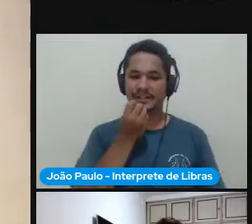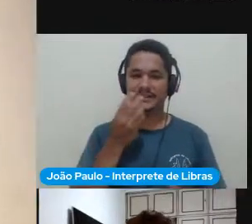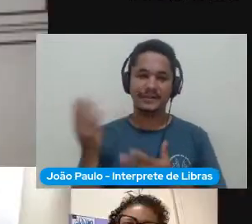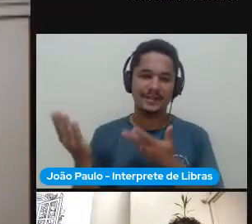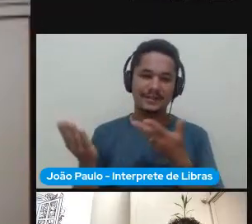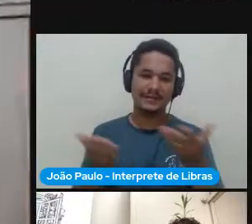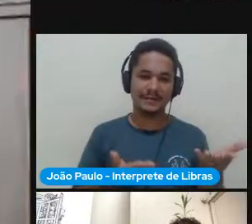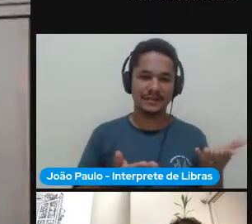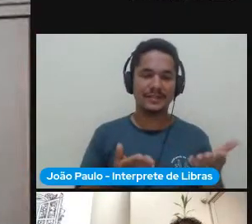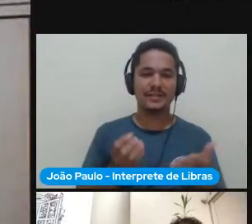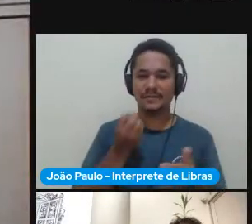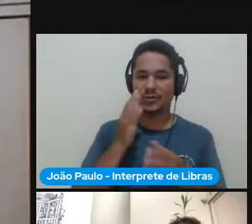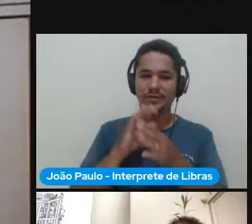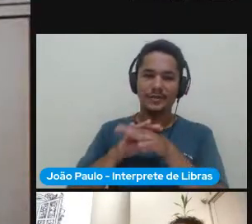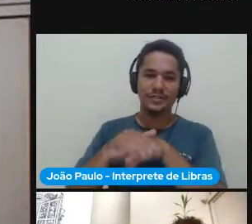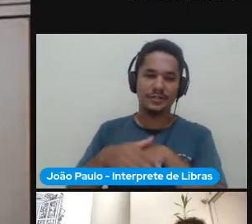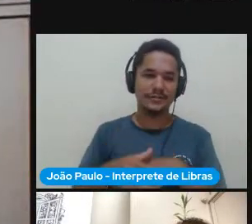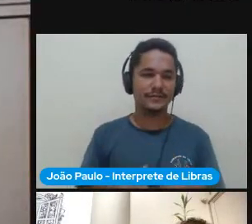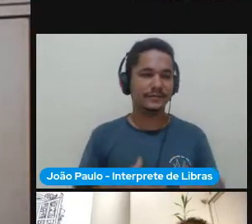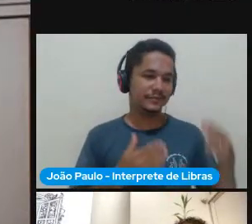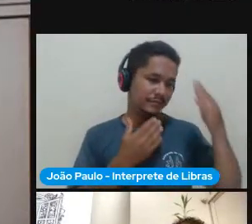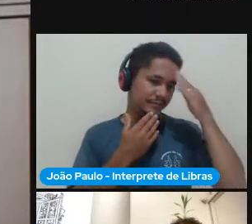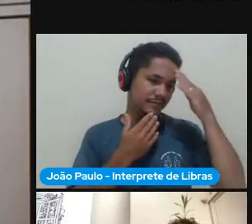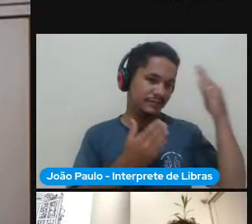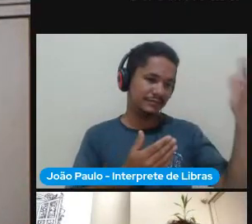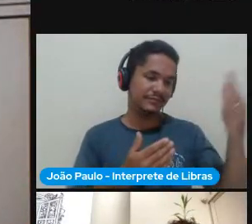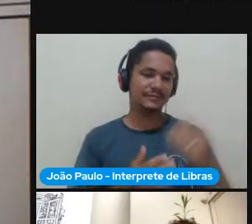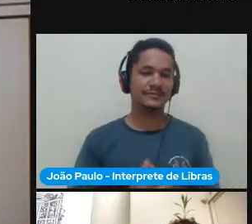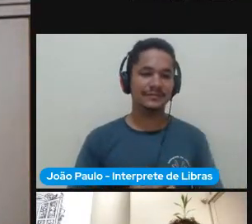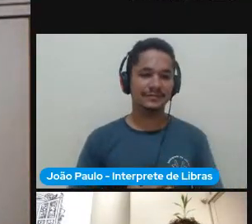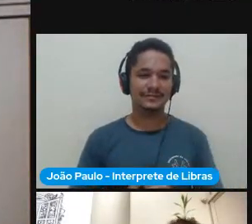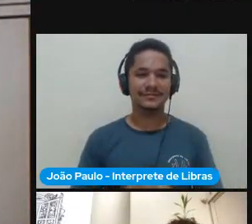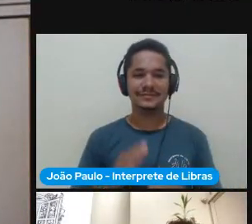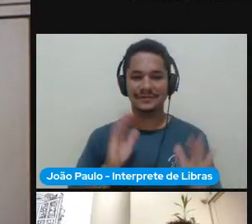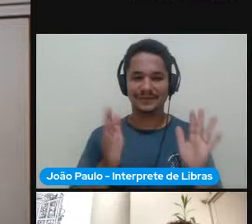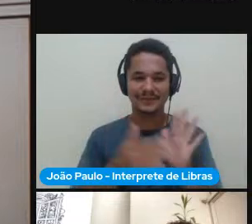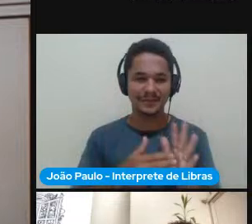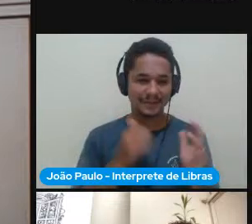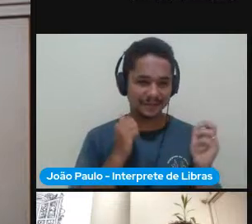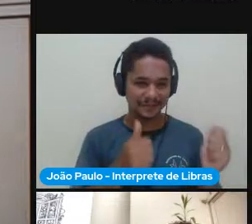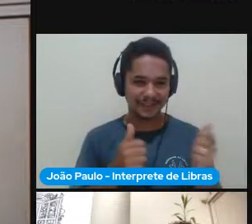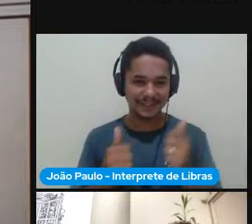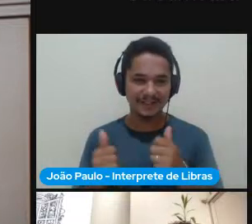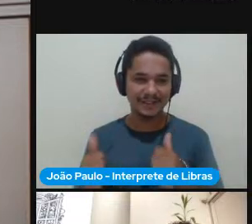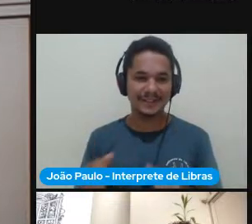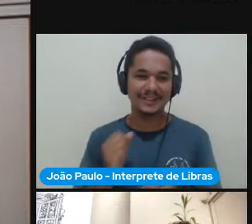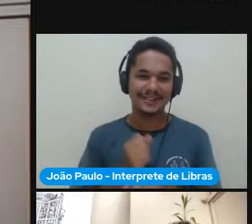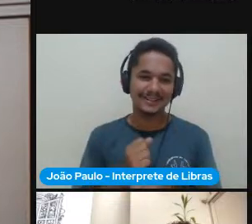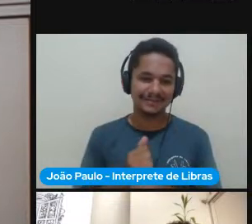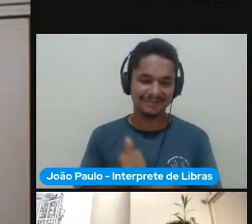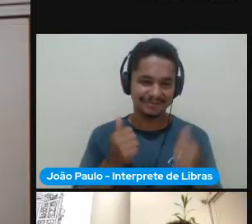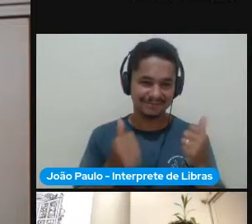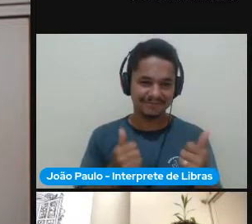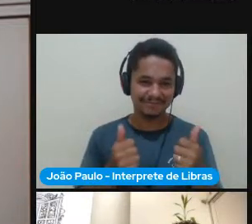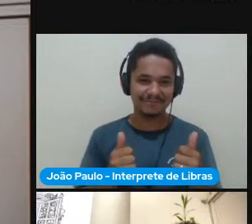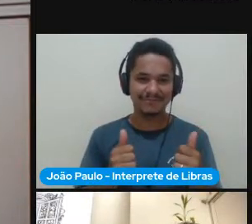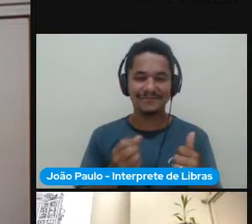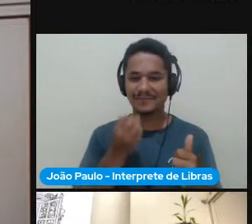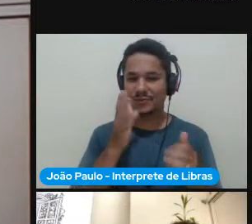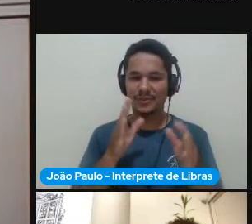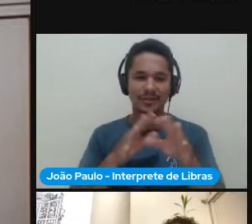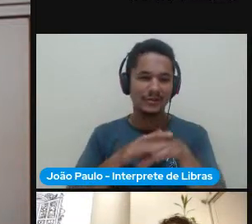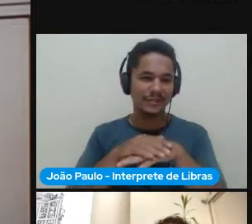noite. Obrigada. Obrigada, Marcelo. Tudo bem com vocês? Espero que sim. Boa noite a todas e